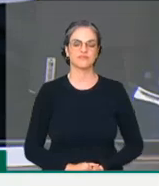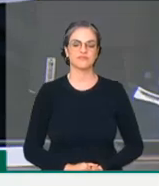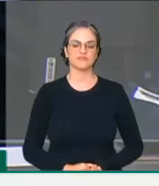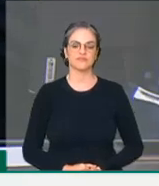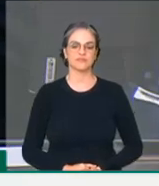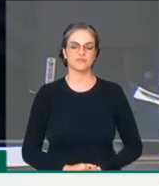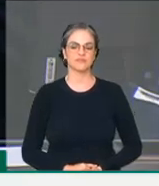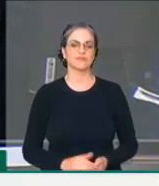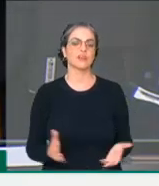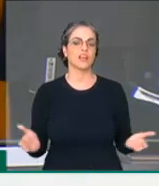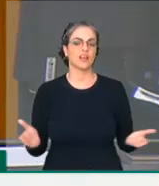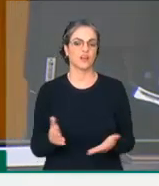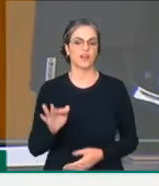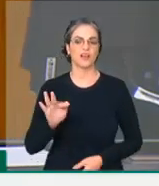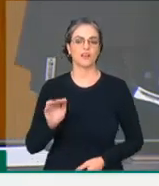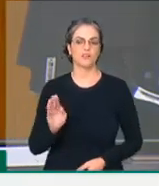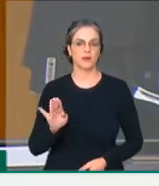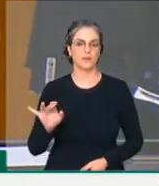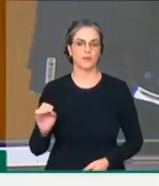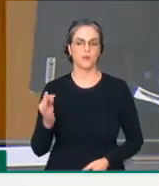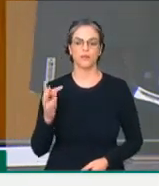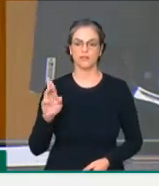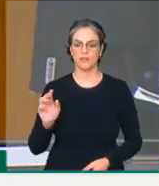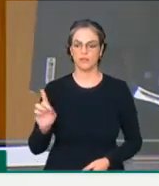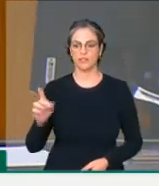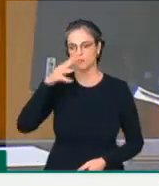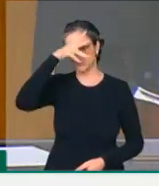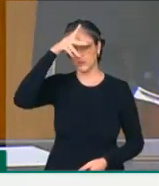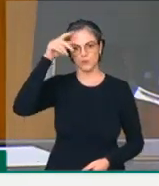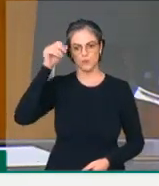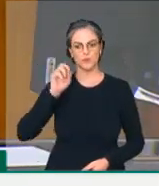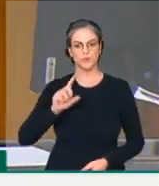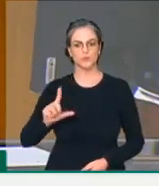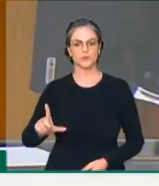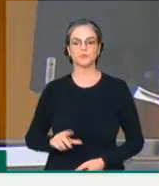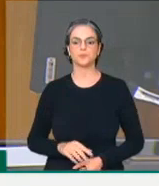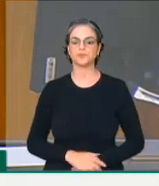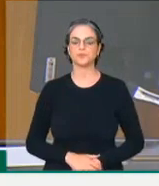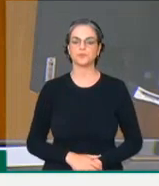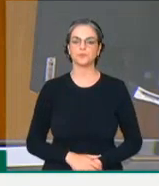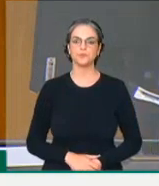O Fábio Tradi, do Mato Grosso do Sul, que já está aí na tela.